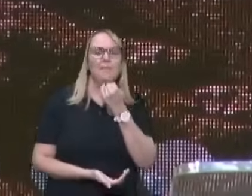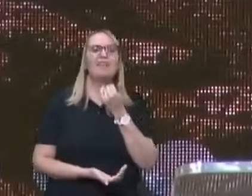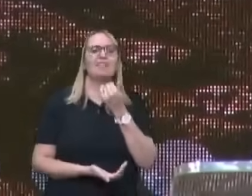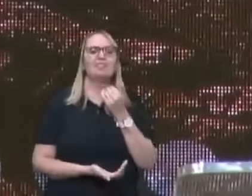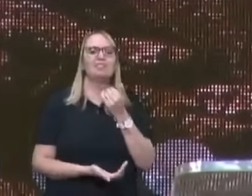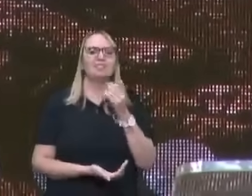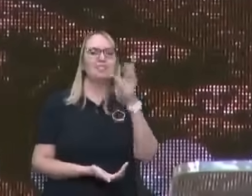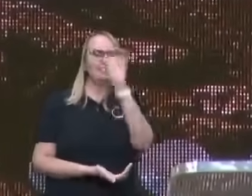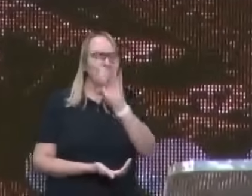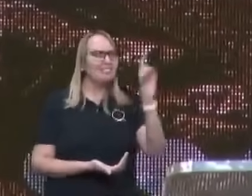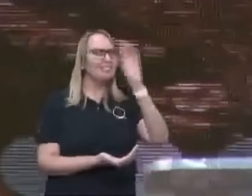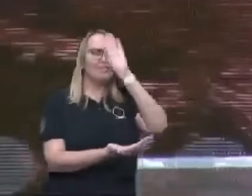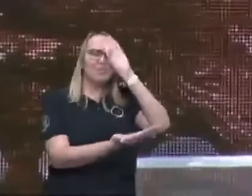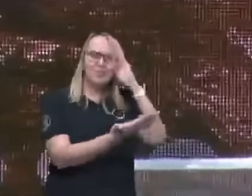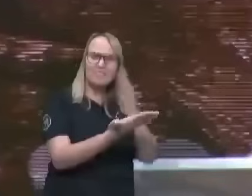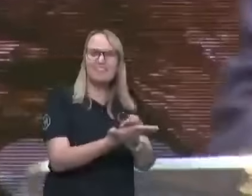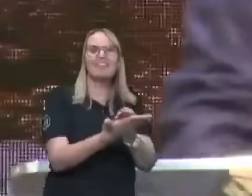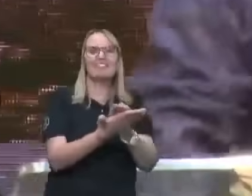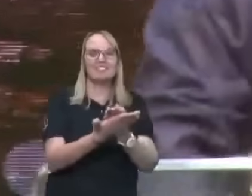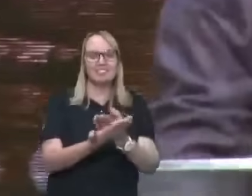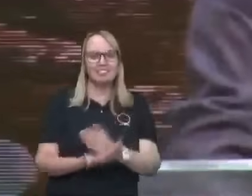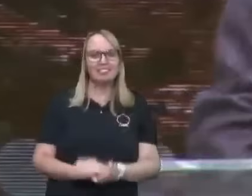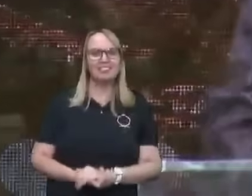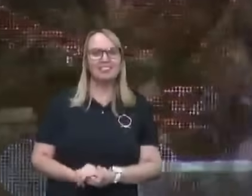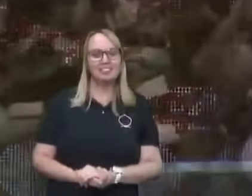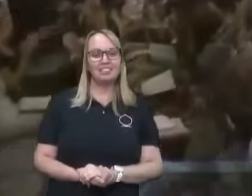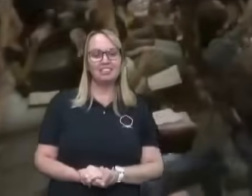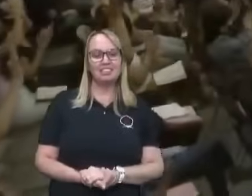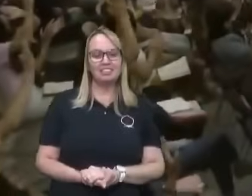confiar no Senhor.